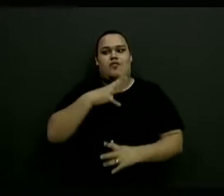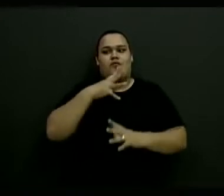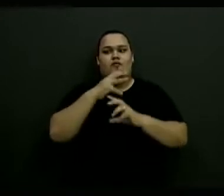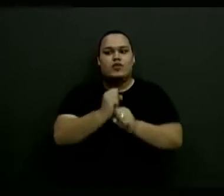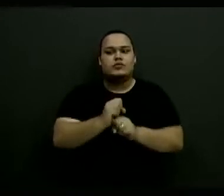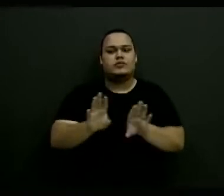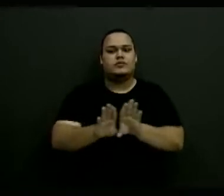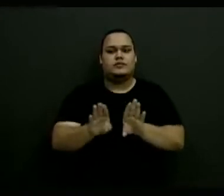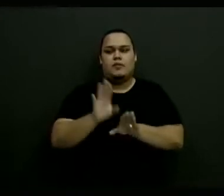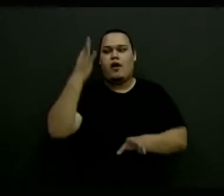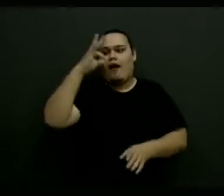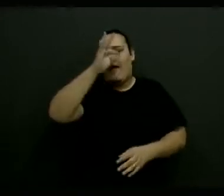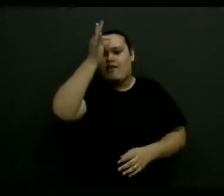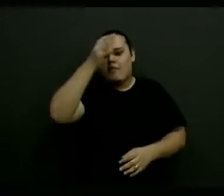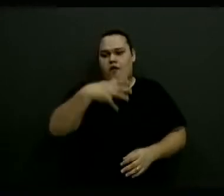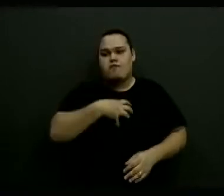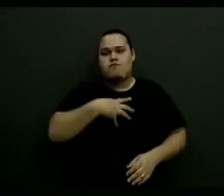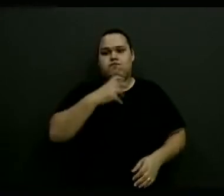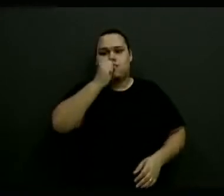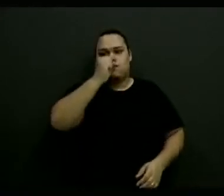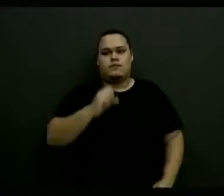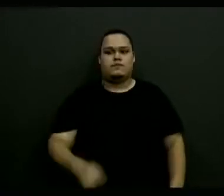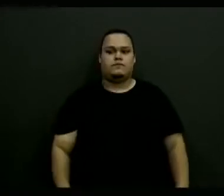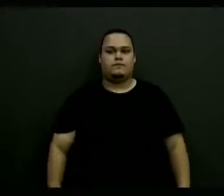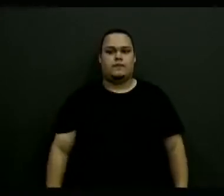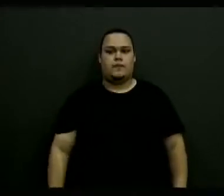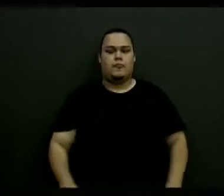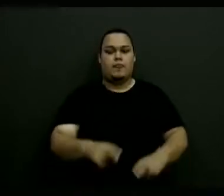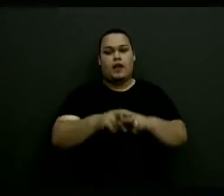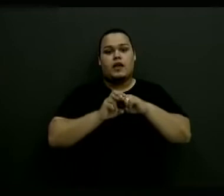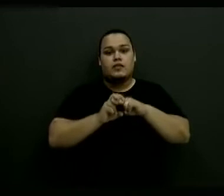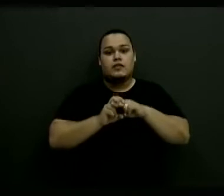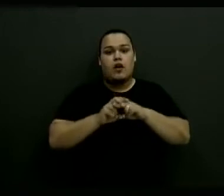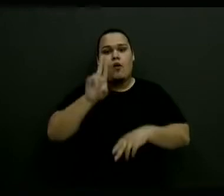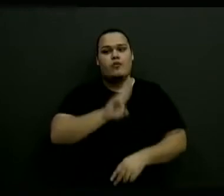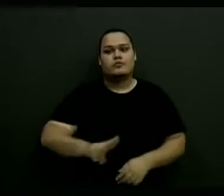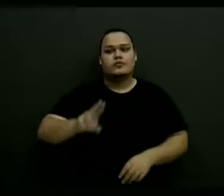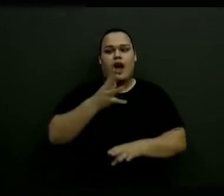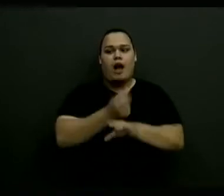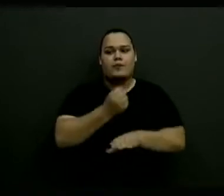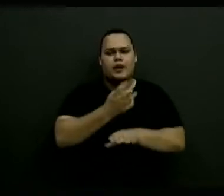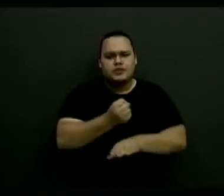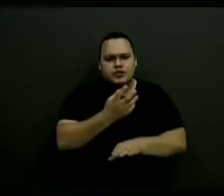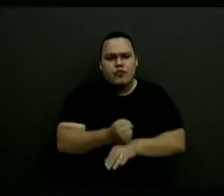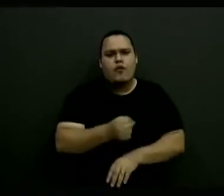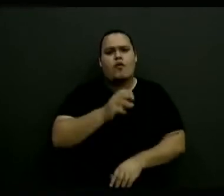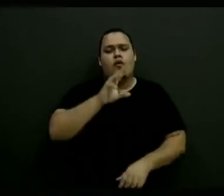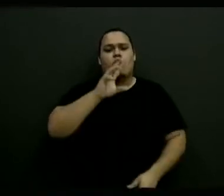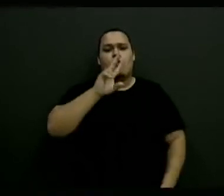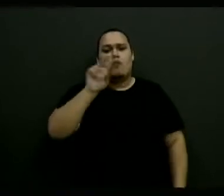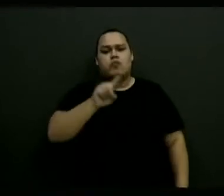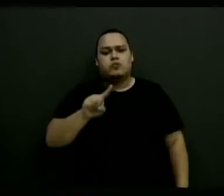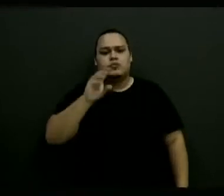sociais e através do Zoom, que também é uma ferramenta muito boa.